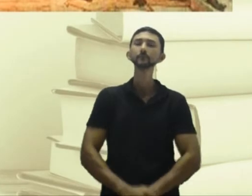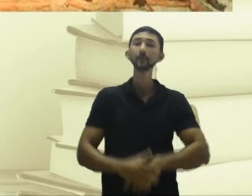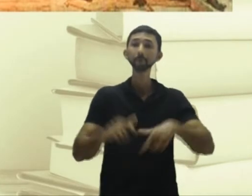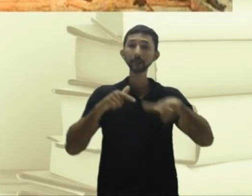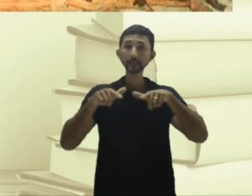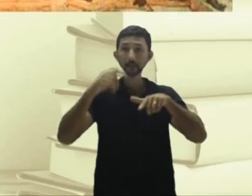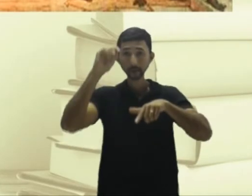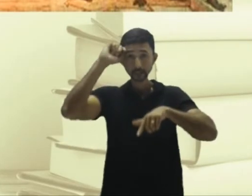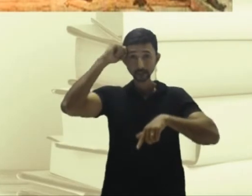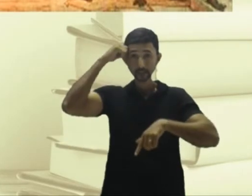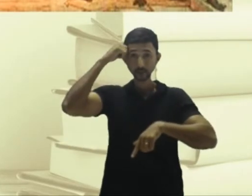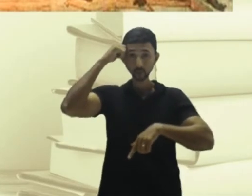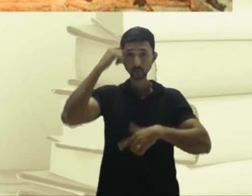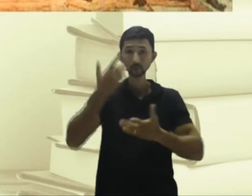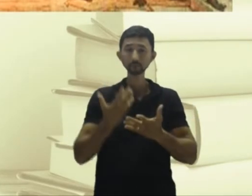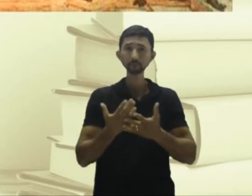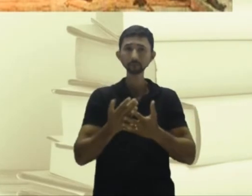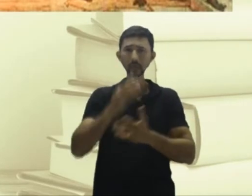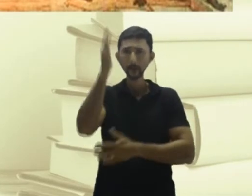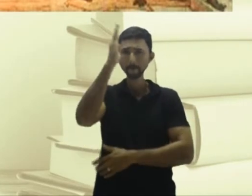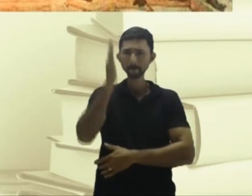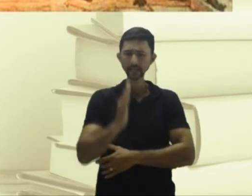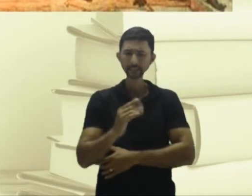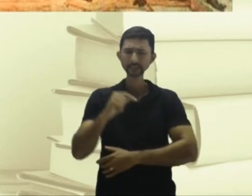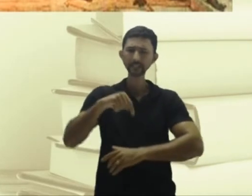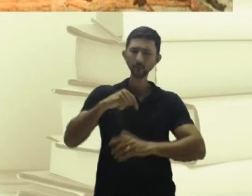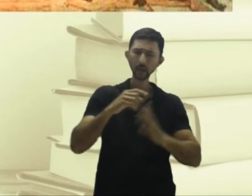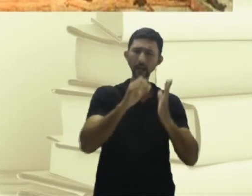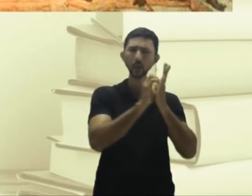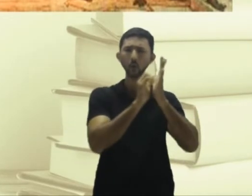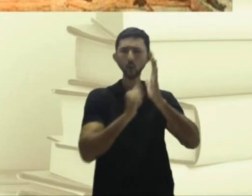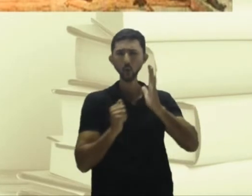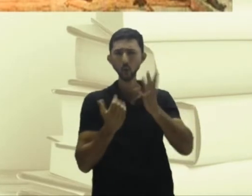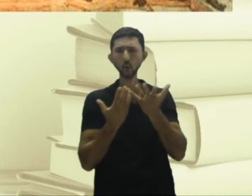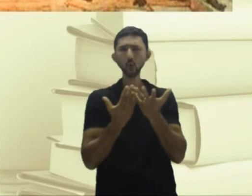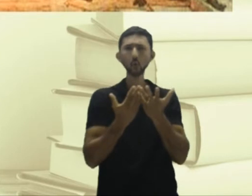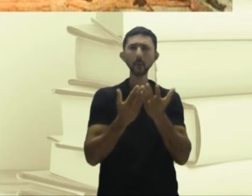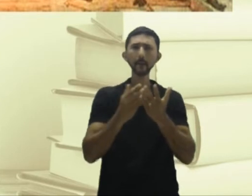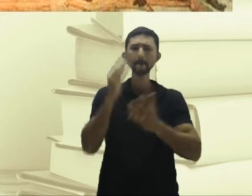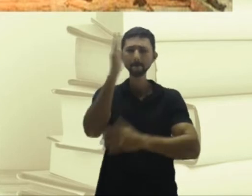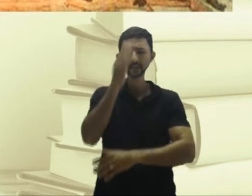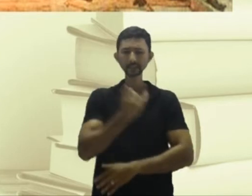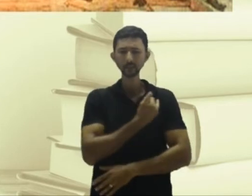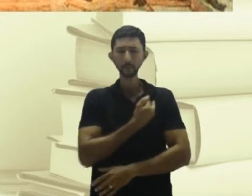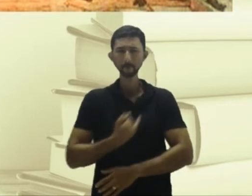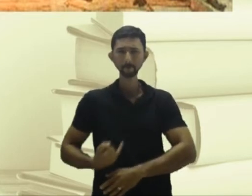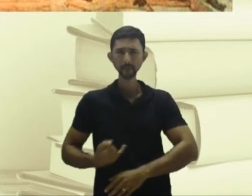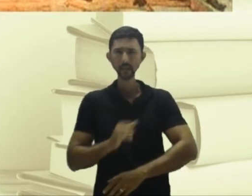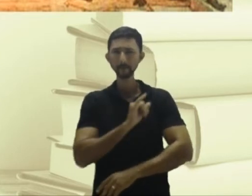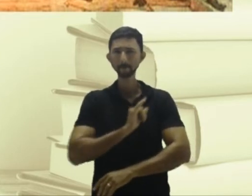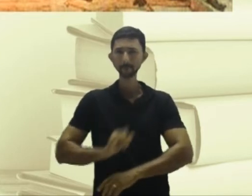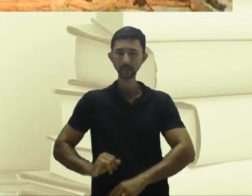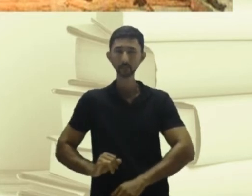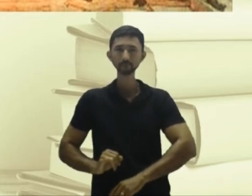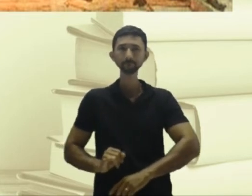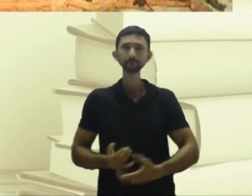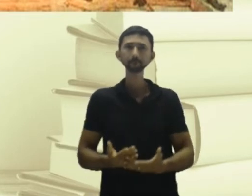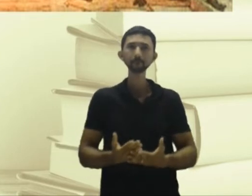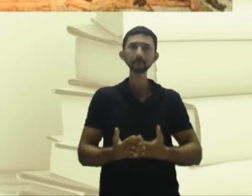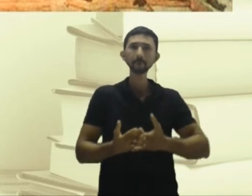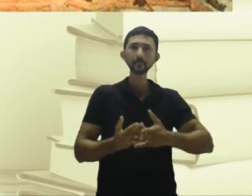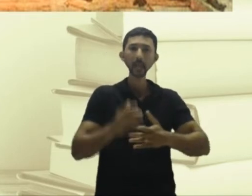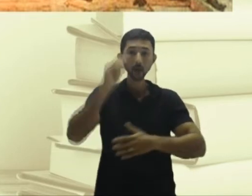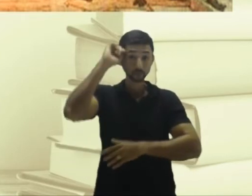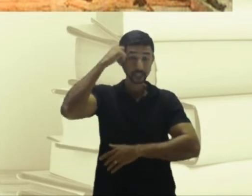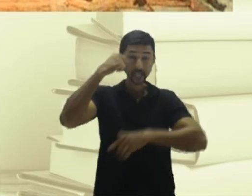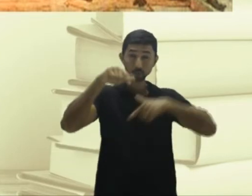trabalhadores negros. No Brasil, tanto no Brasil colonial quanto no Brasil império, os negros escravizados, eles desenvolviam